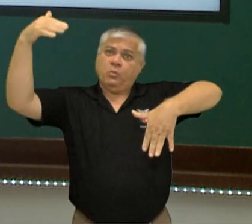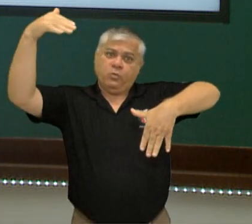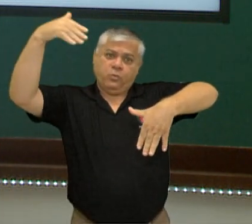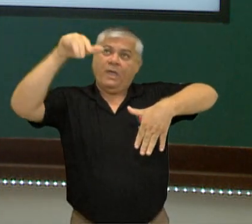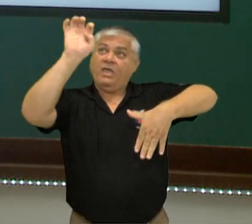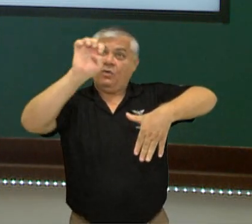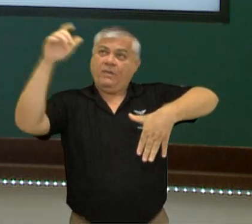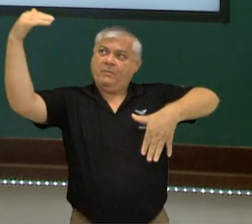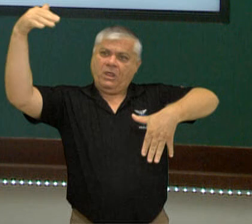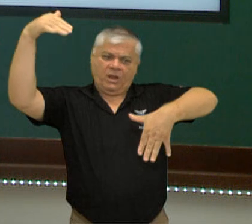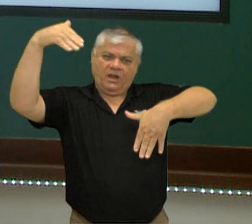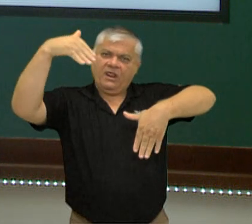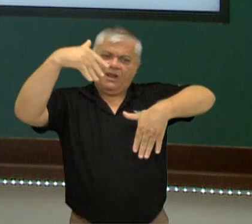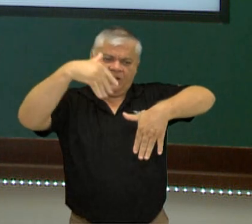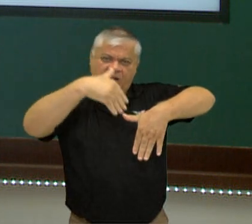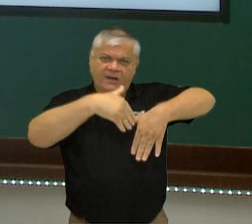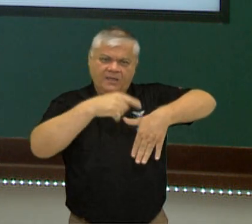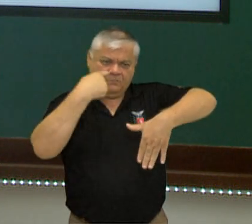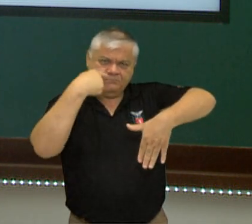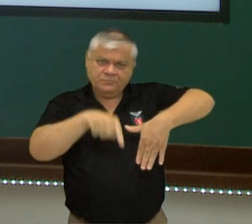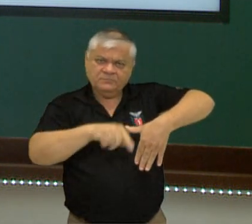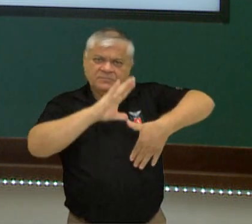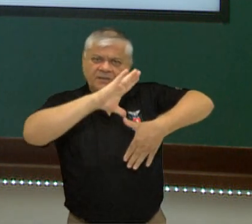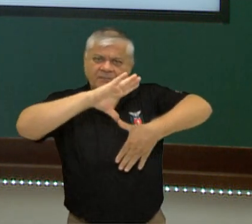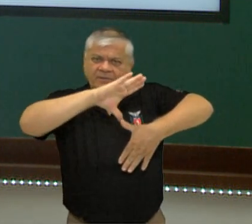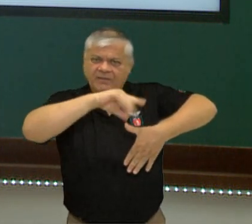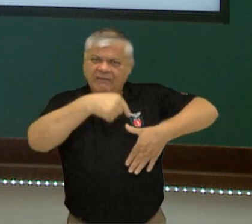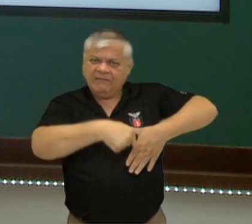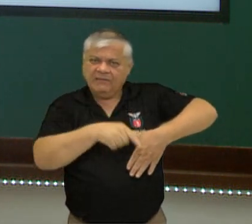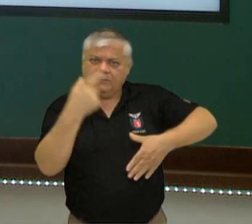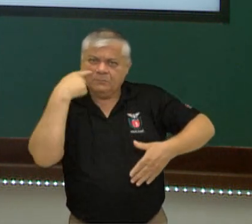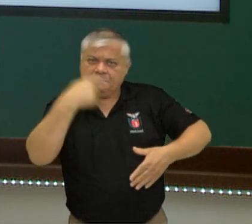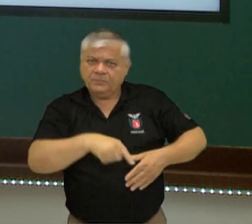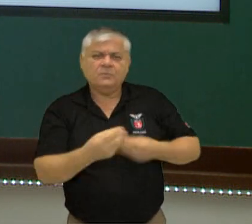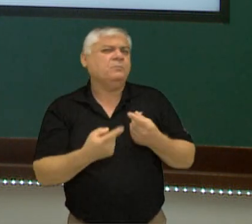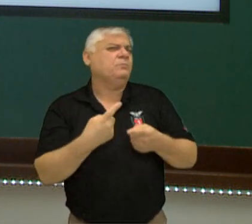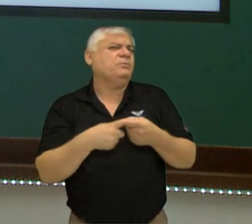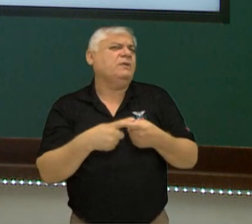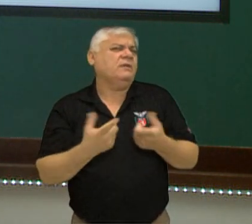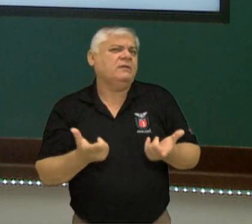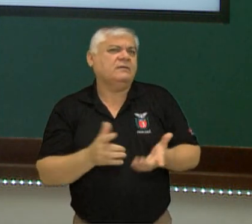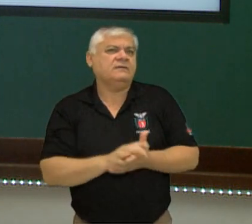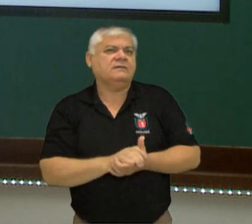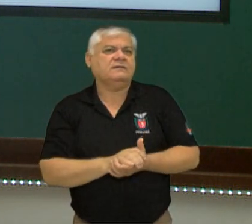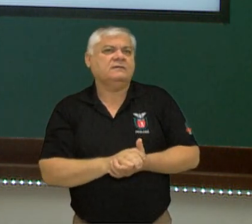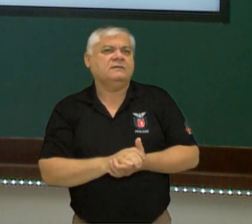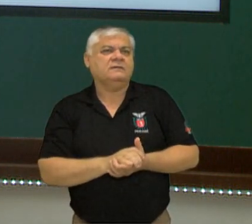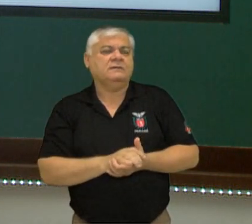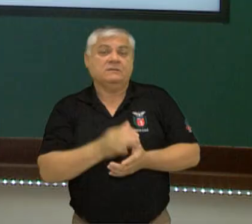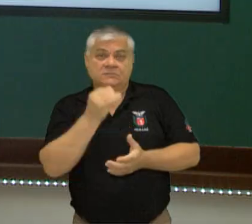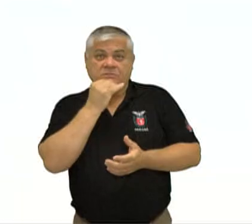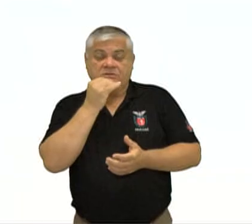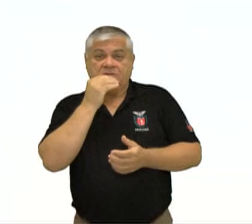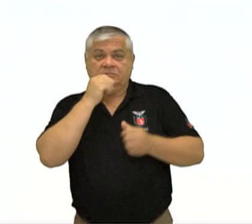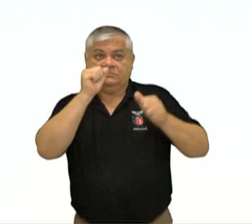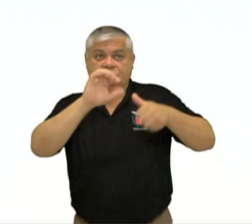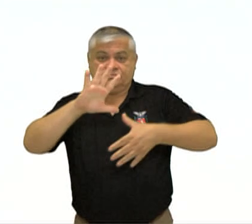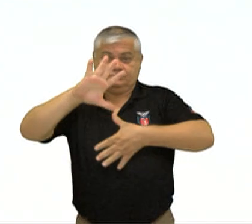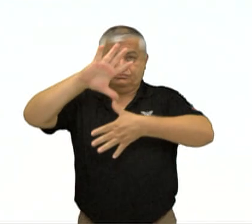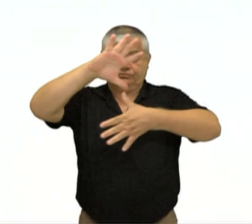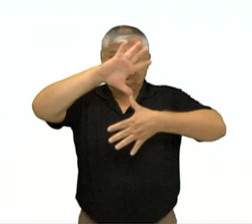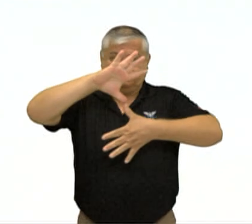europeus descobriram a América? Por quê, né? Vamos criar uma justificativa para isso. Aqui o continente,